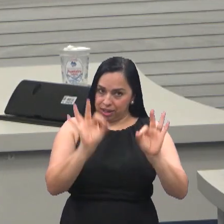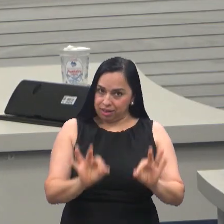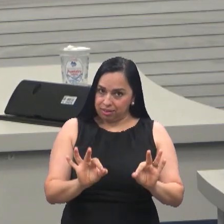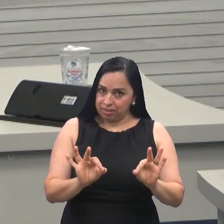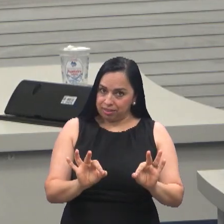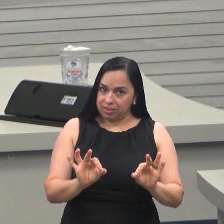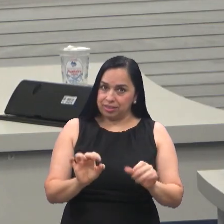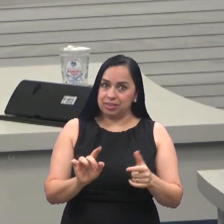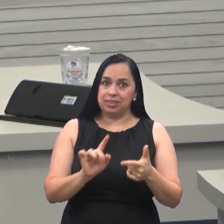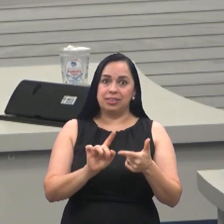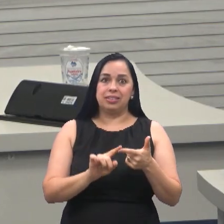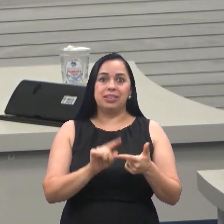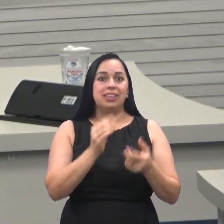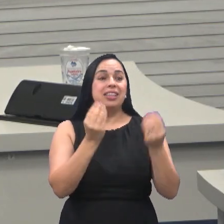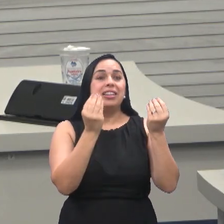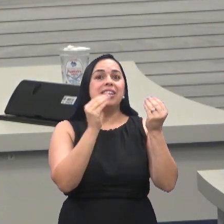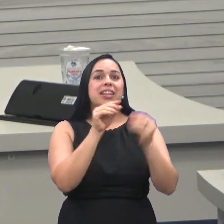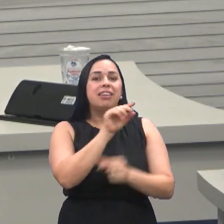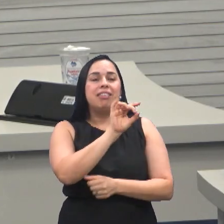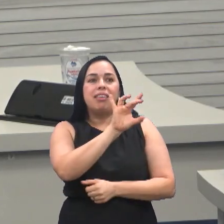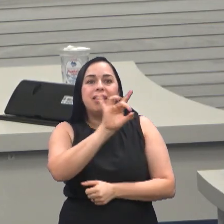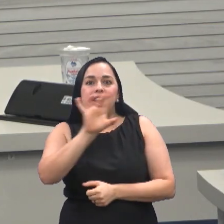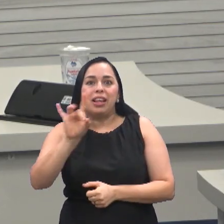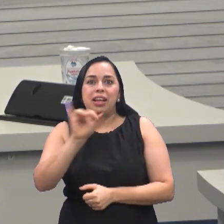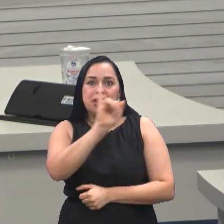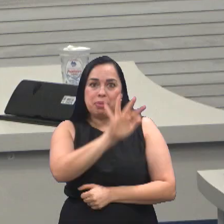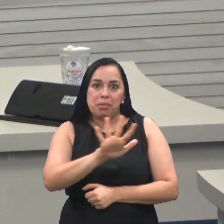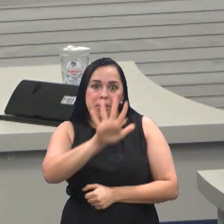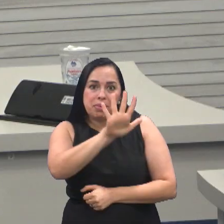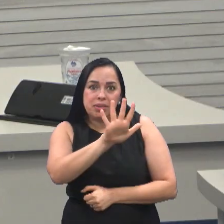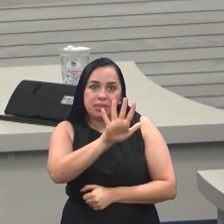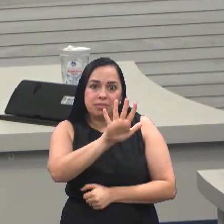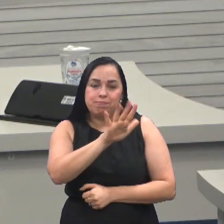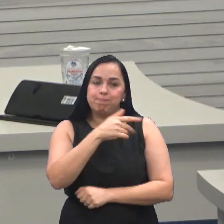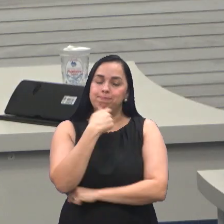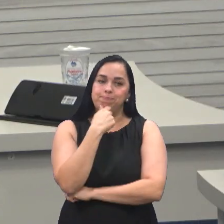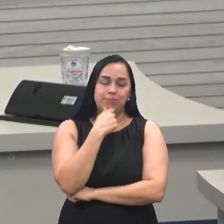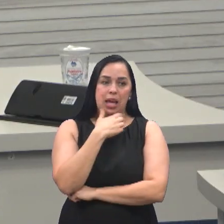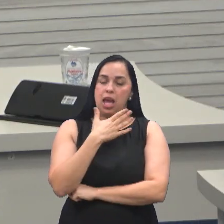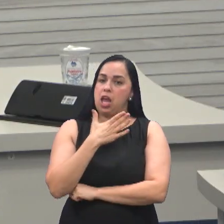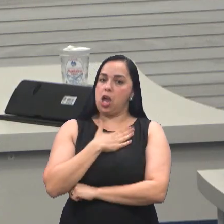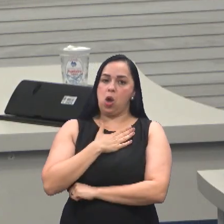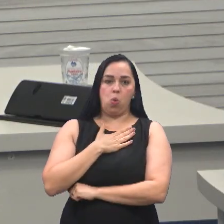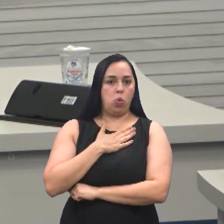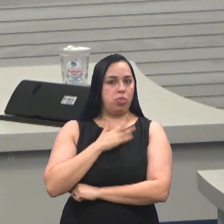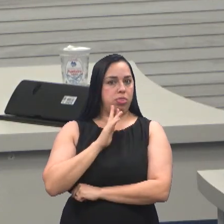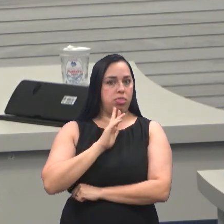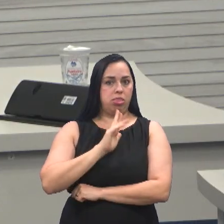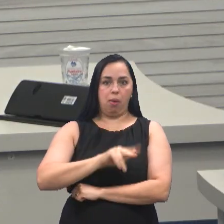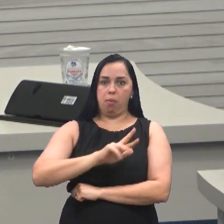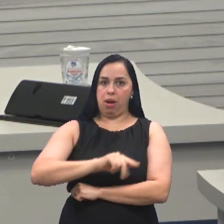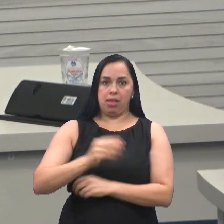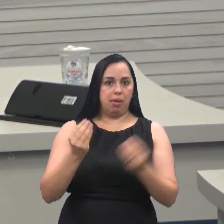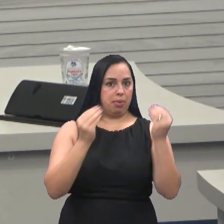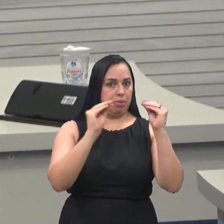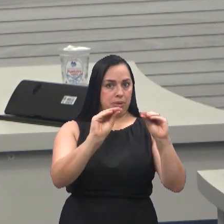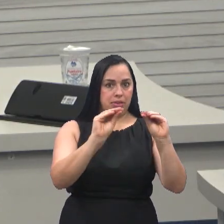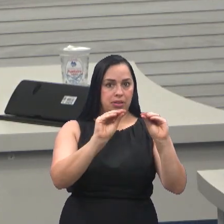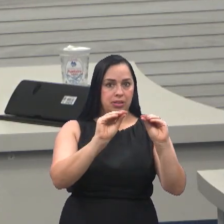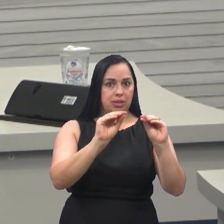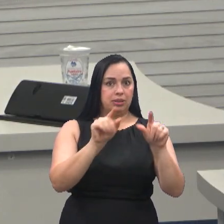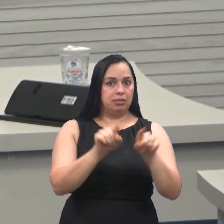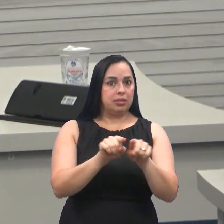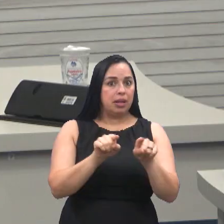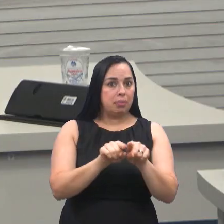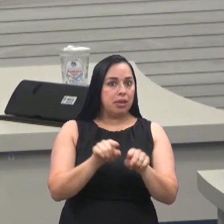Tá. Nenhuma dessas postagens eu reconheço como minhas e acredito que nenhuma, o senhor tenha